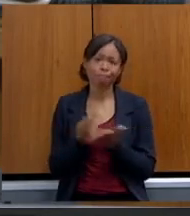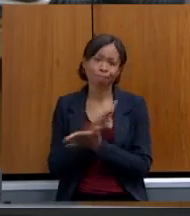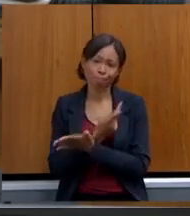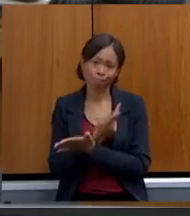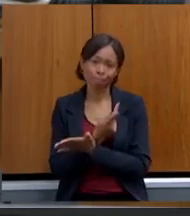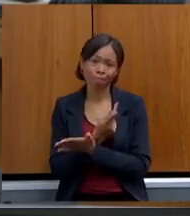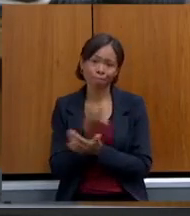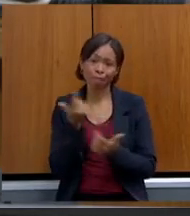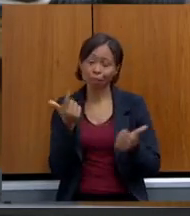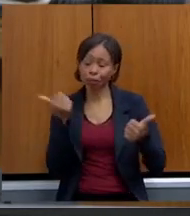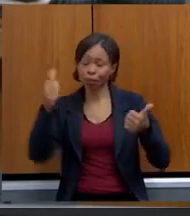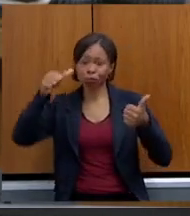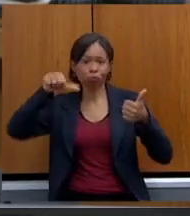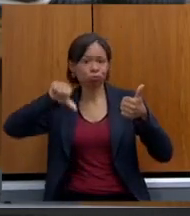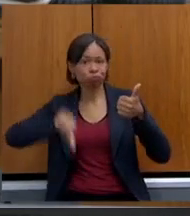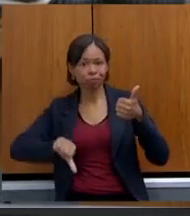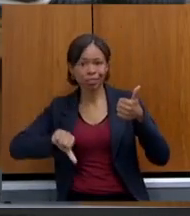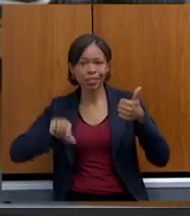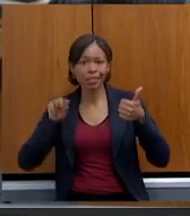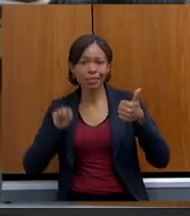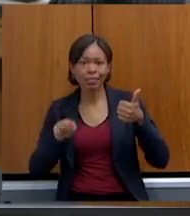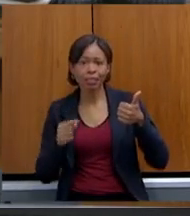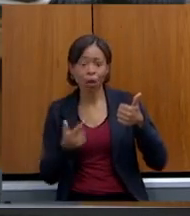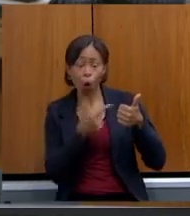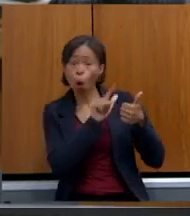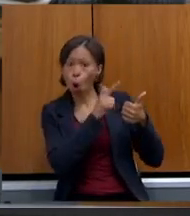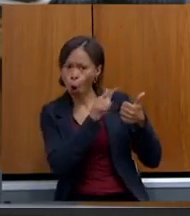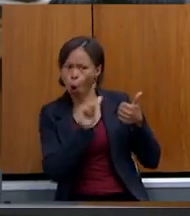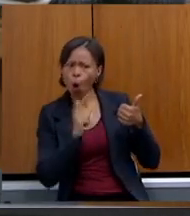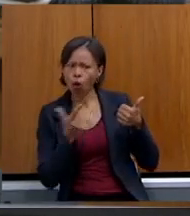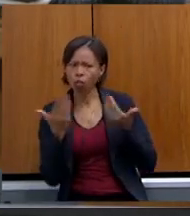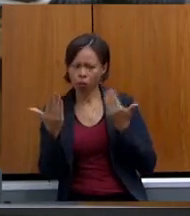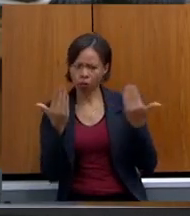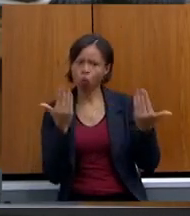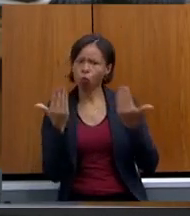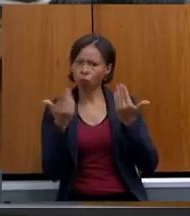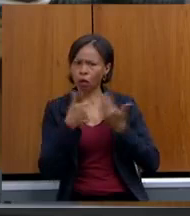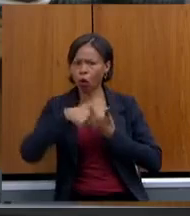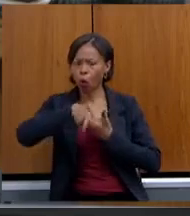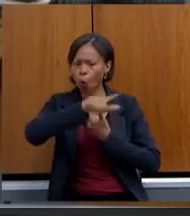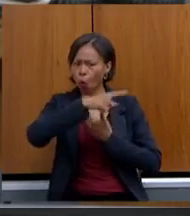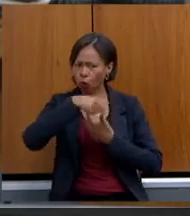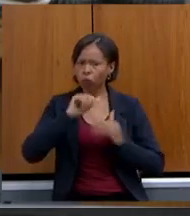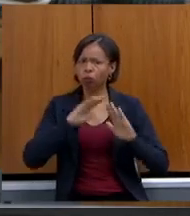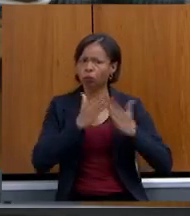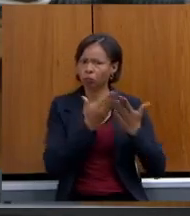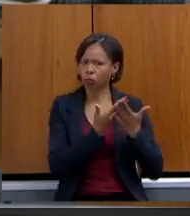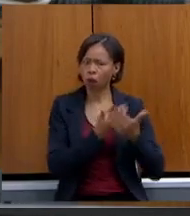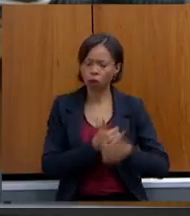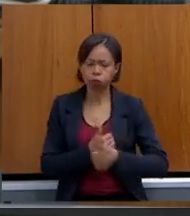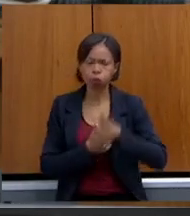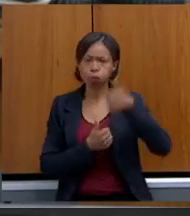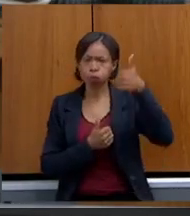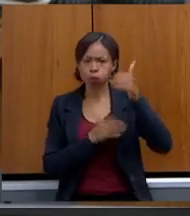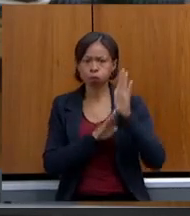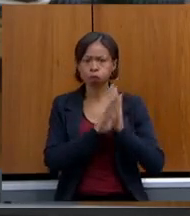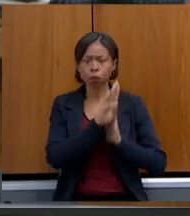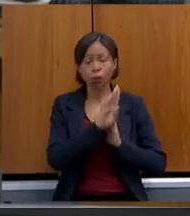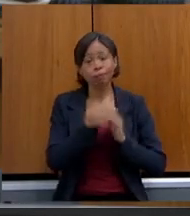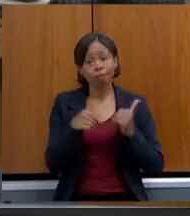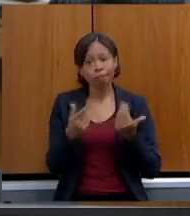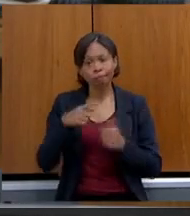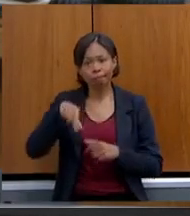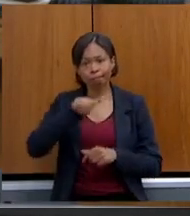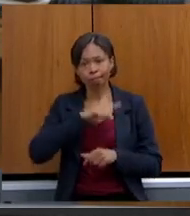em direção oposta nas mesmas condições das outras escolas eu tô comparando aqui com toda rede né então nós vamos ter